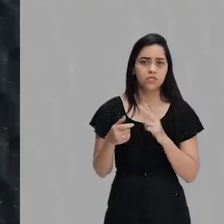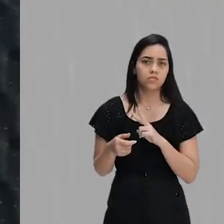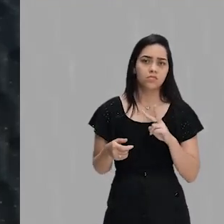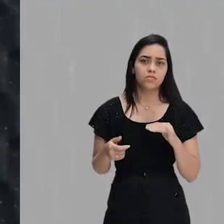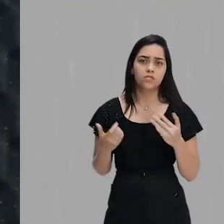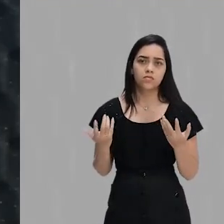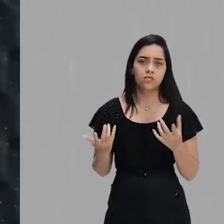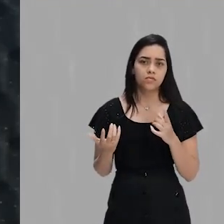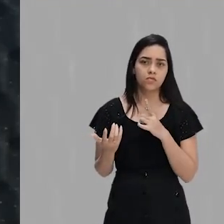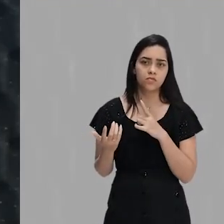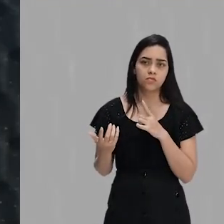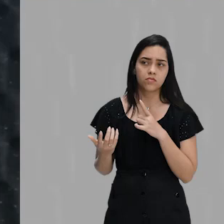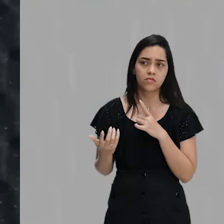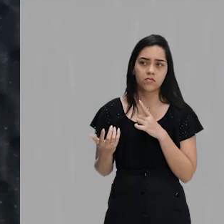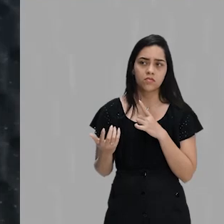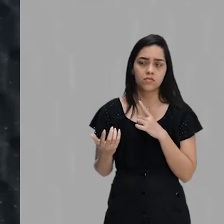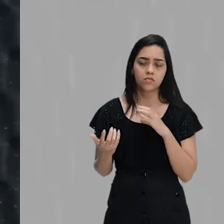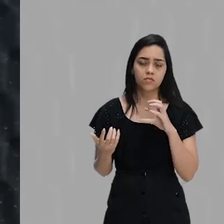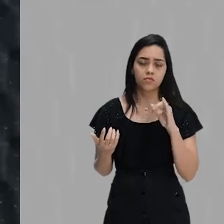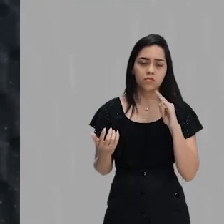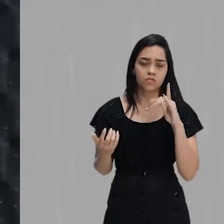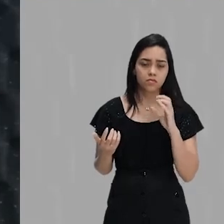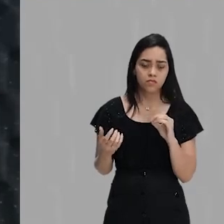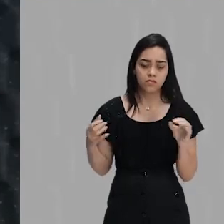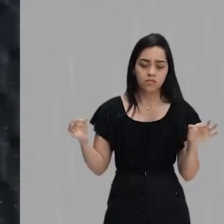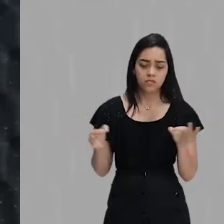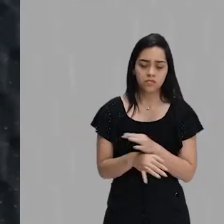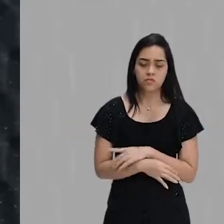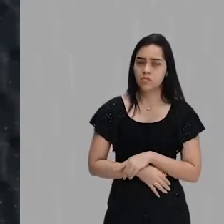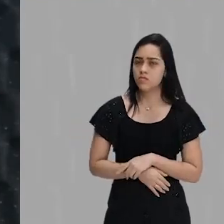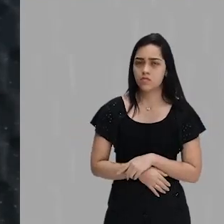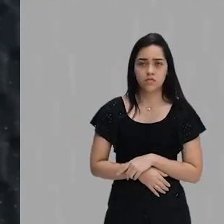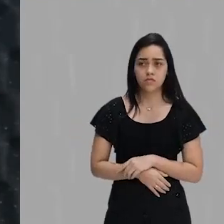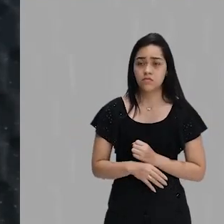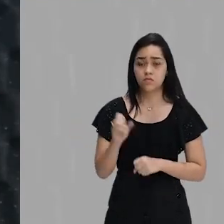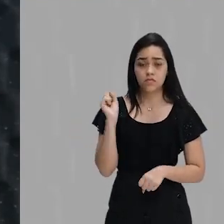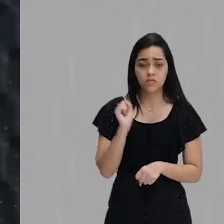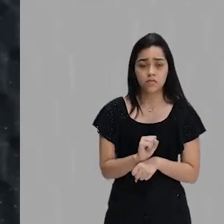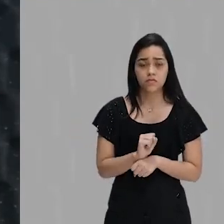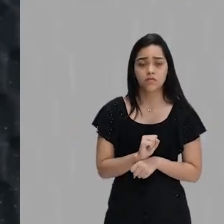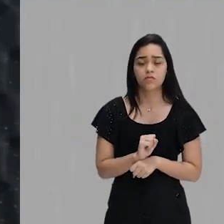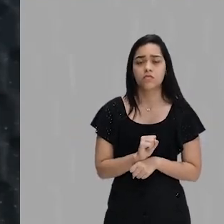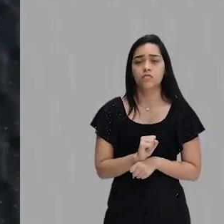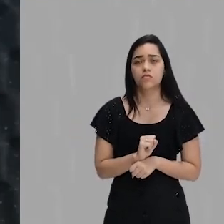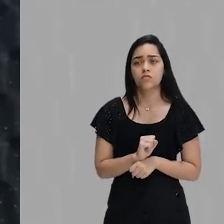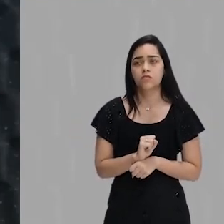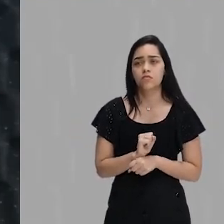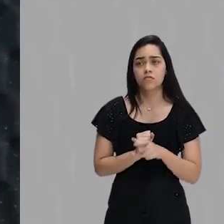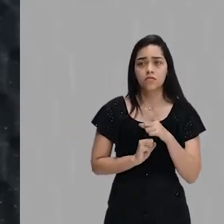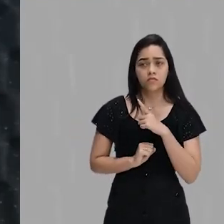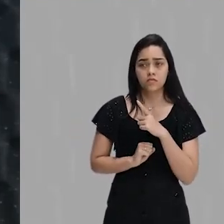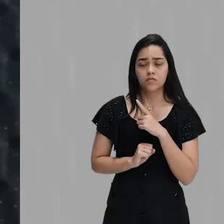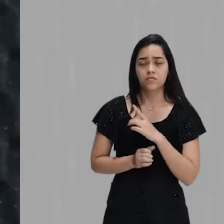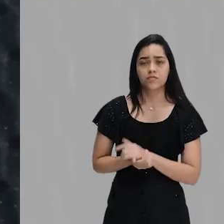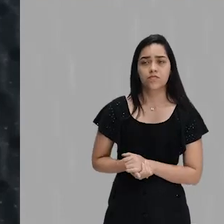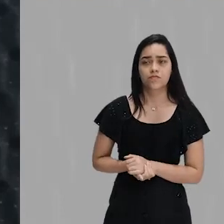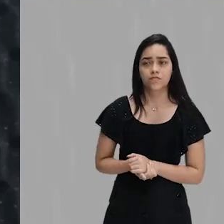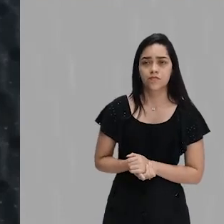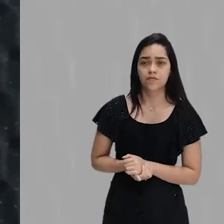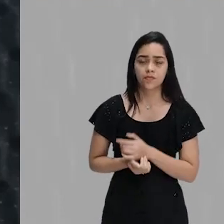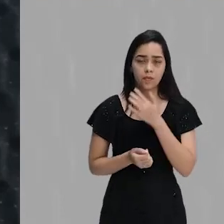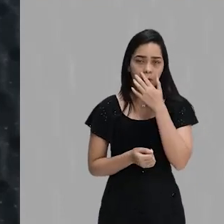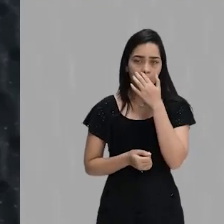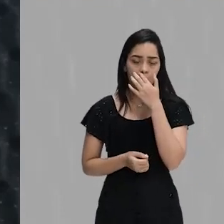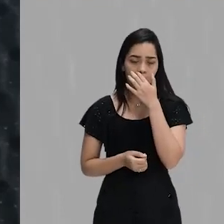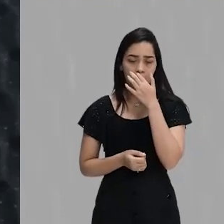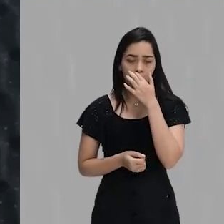ficar fazendo com que o ciclo dela se complete. Ela fica estacionada numa fase do ciclo. Ela fica